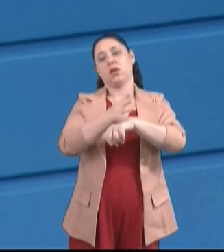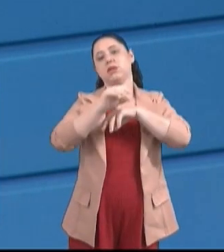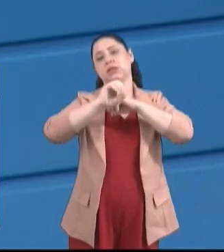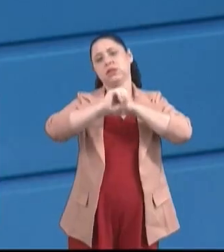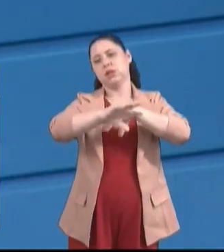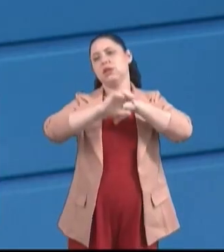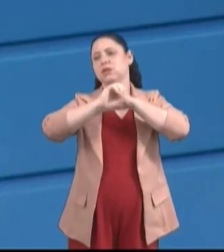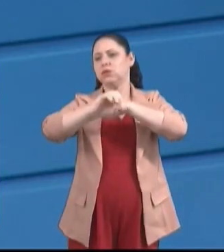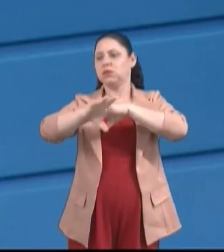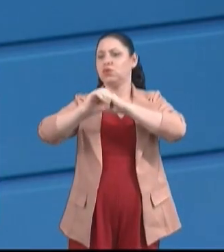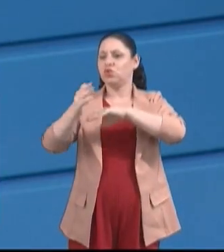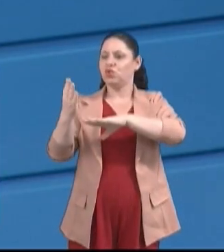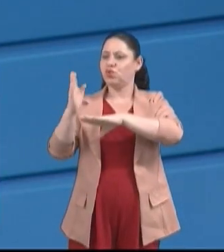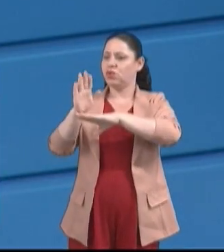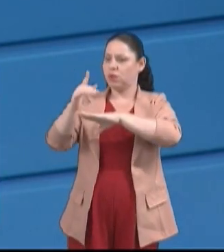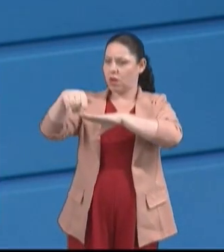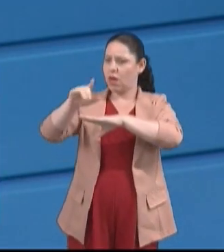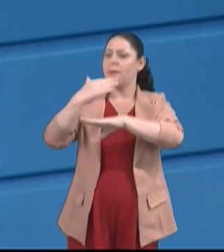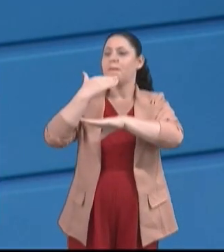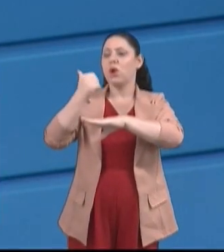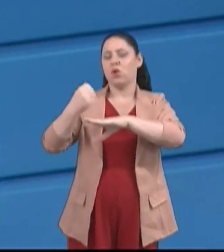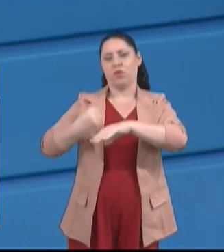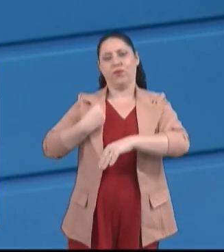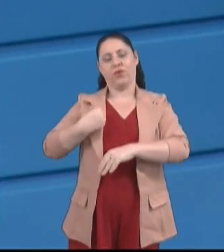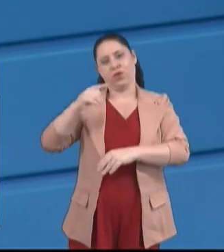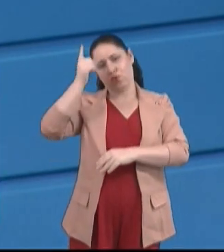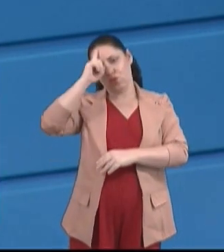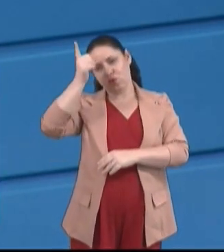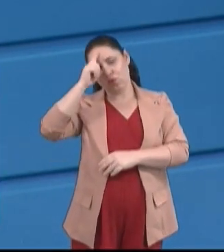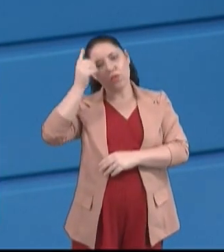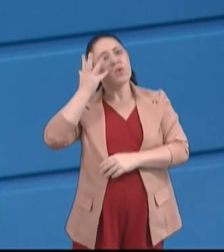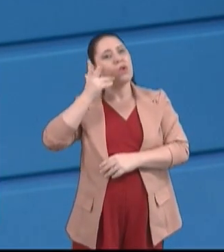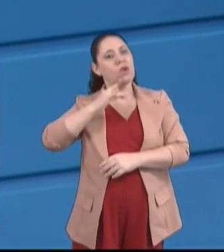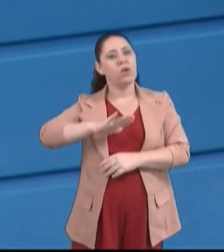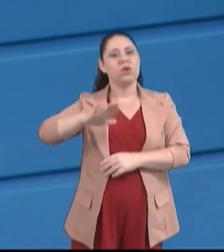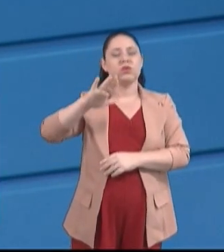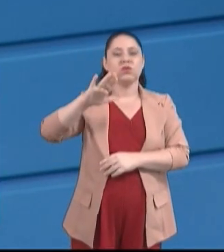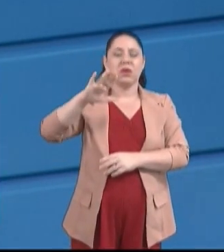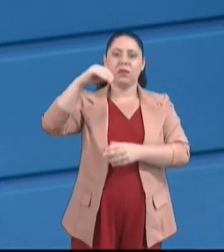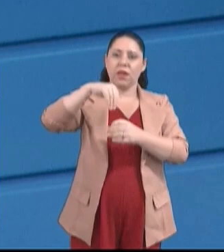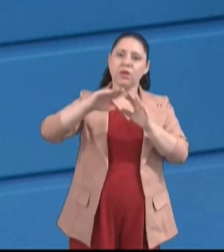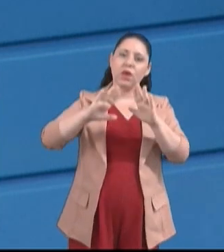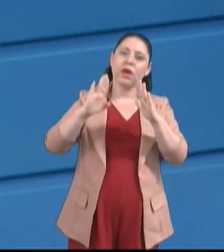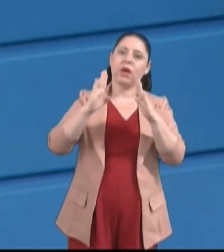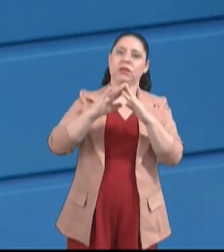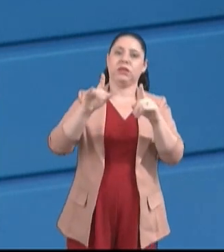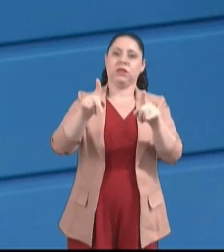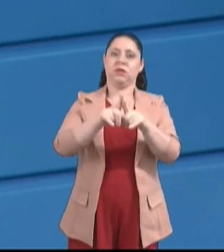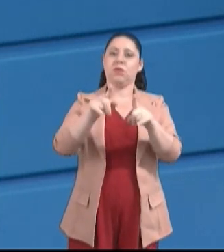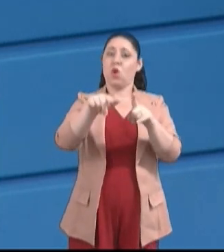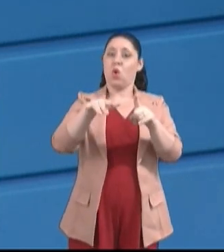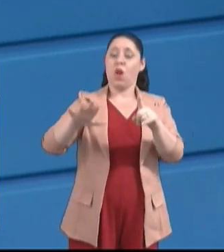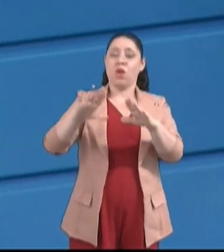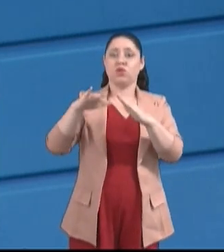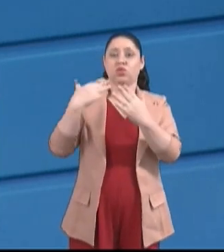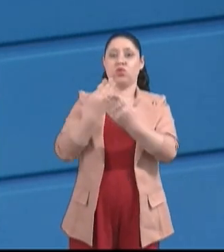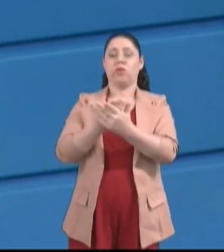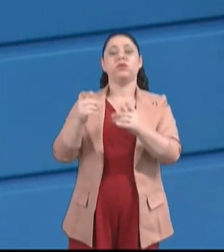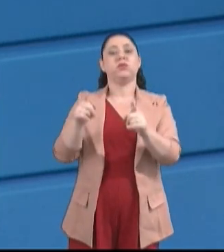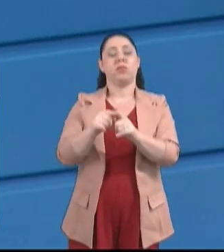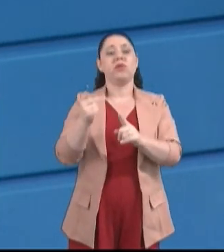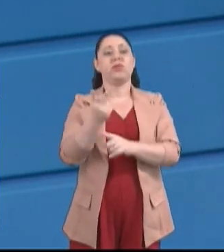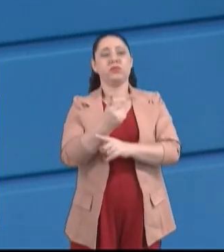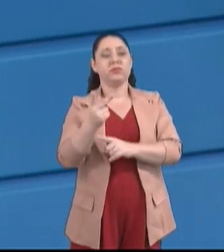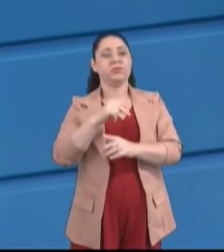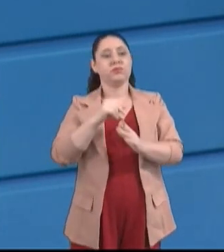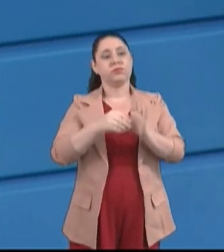para que venha ajudar a melhorar no dia a dia dessas crianças, não somente em sua residência, mas também no ambiente escolar. Portanto, eu